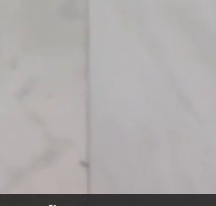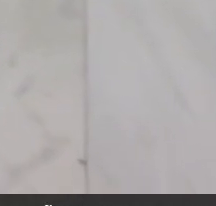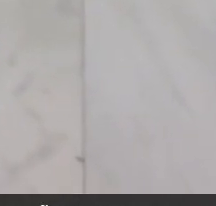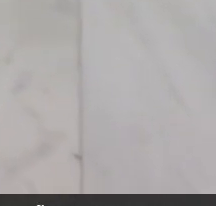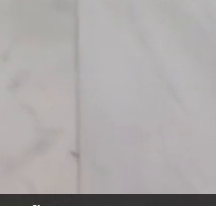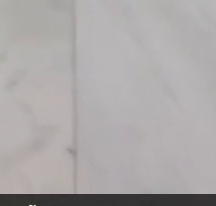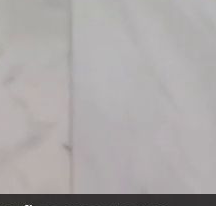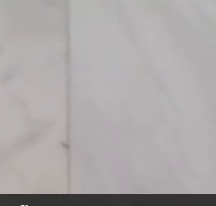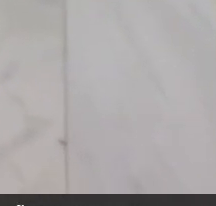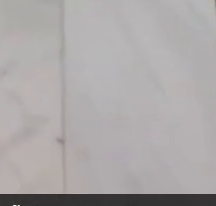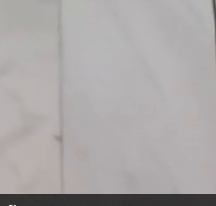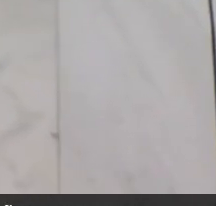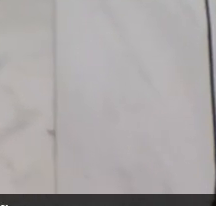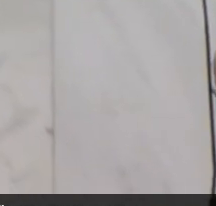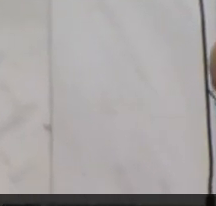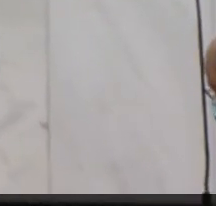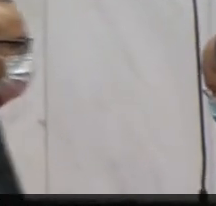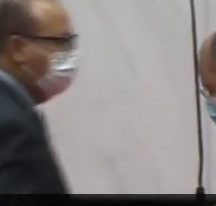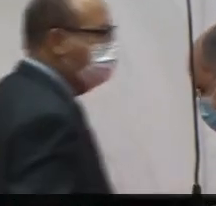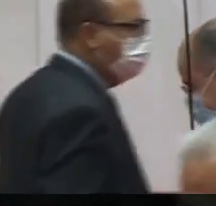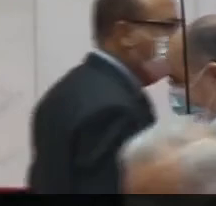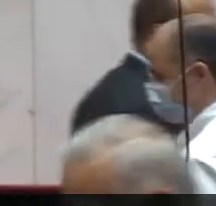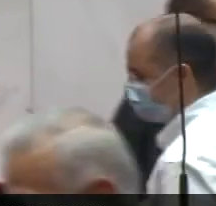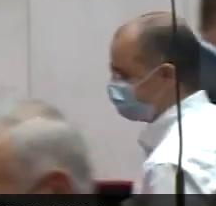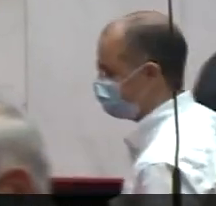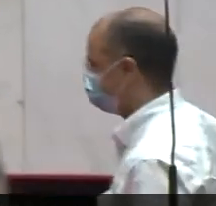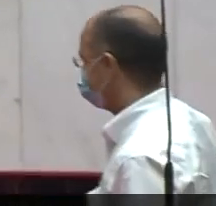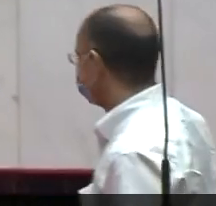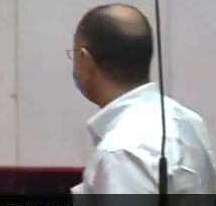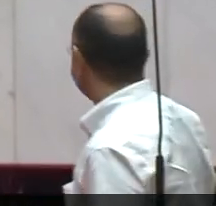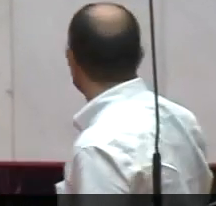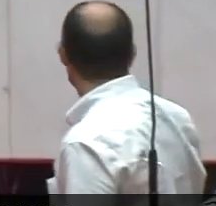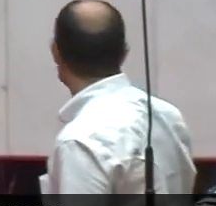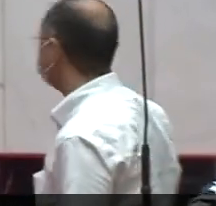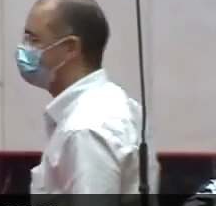carta de compromisso nacional pela garantia do parto seguro, respeitoso e pela redução